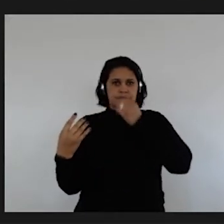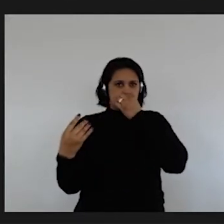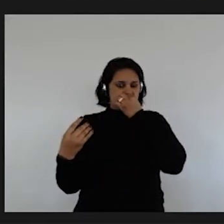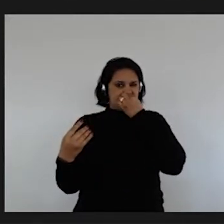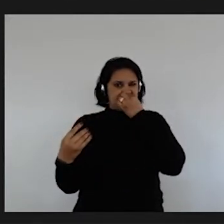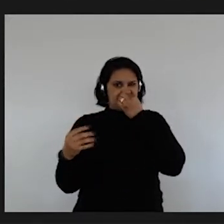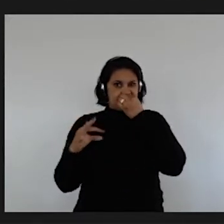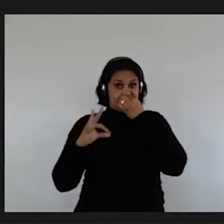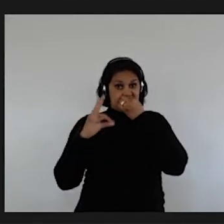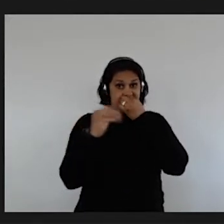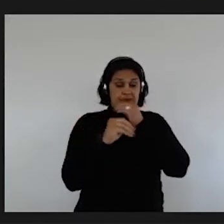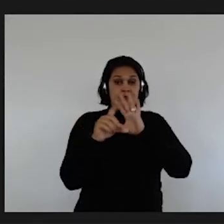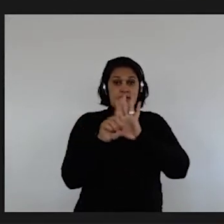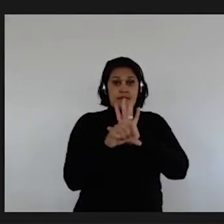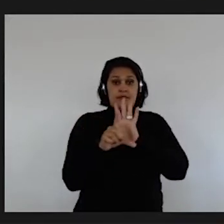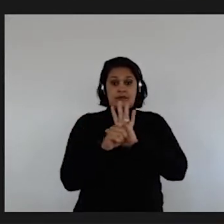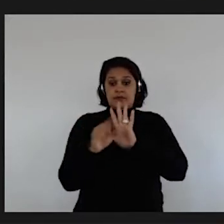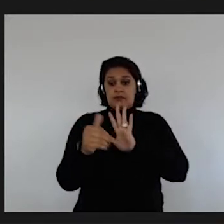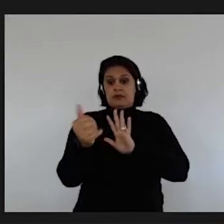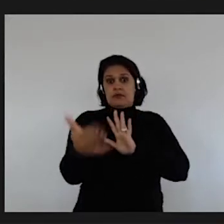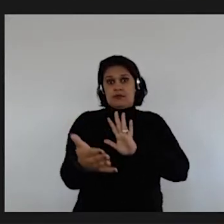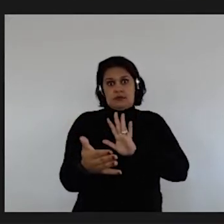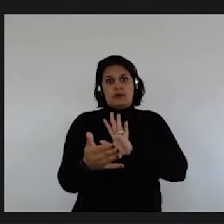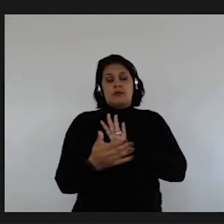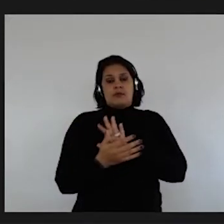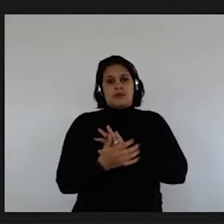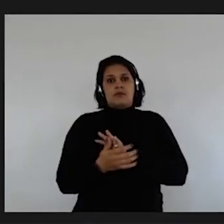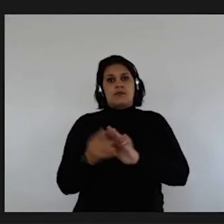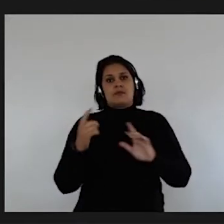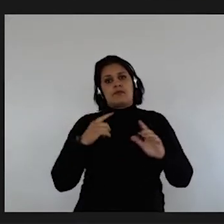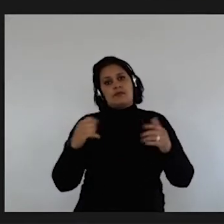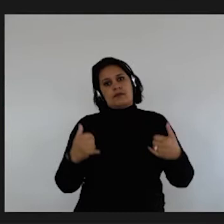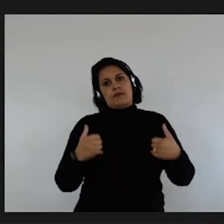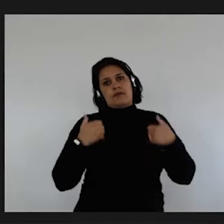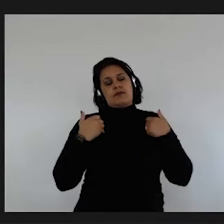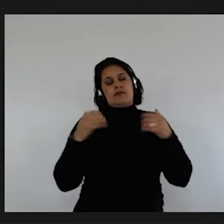toda a legislação posterior que vem dando maior